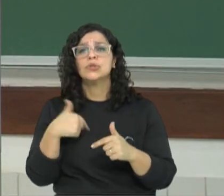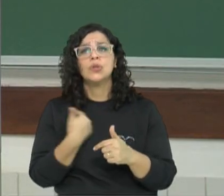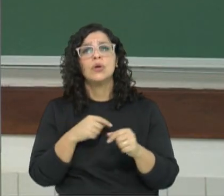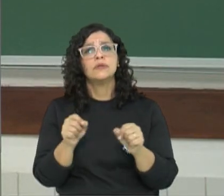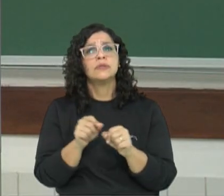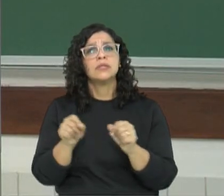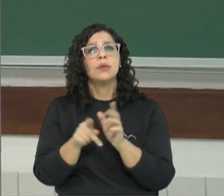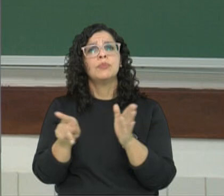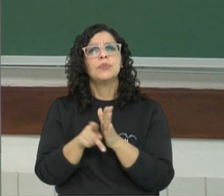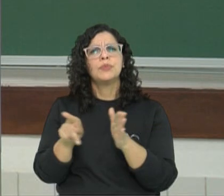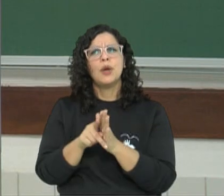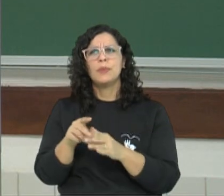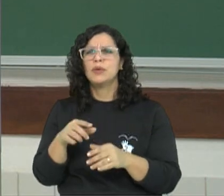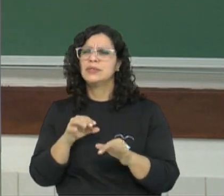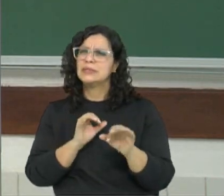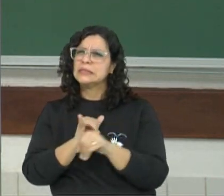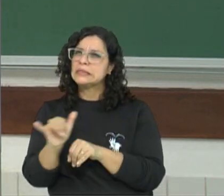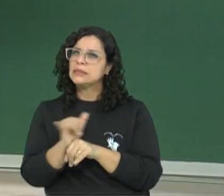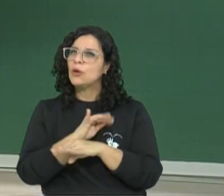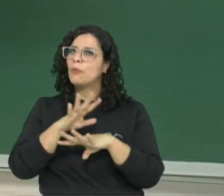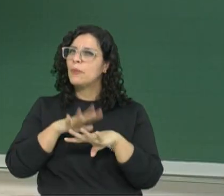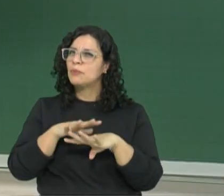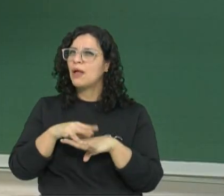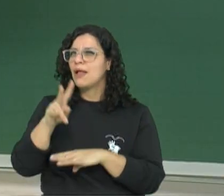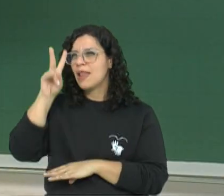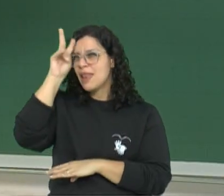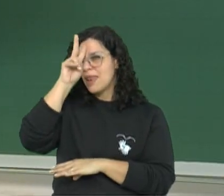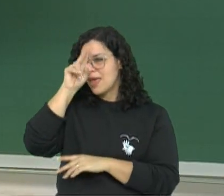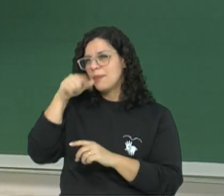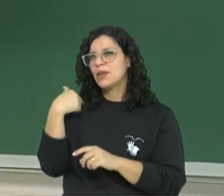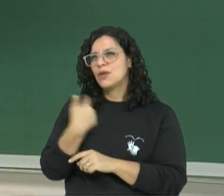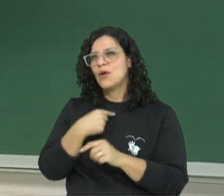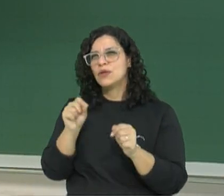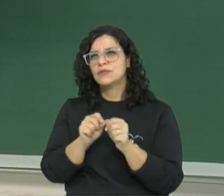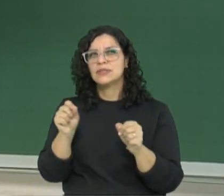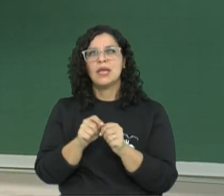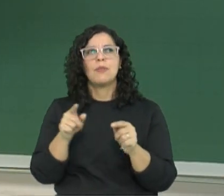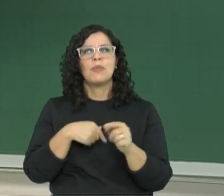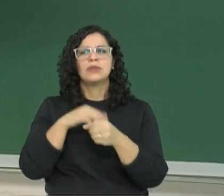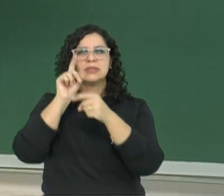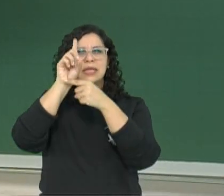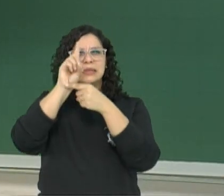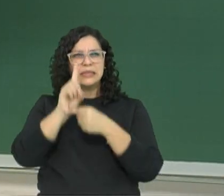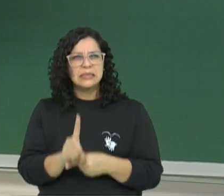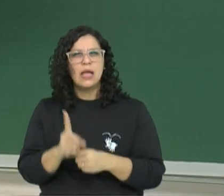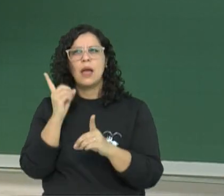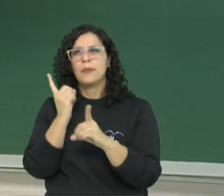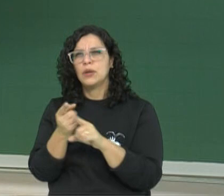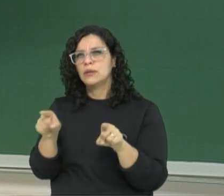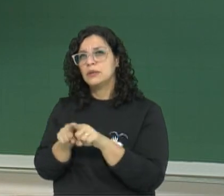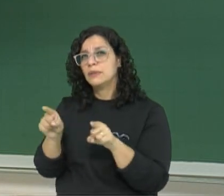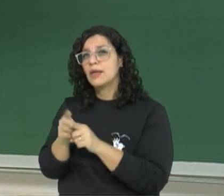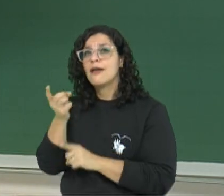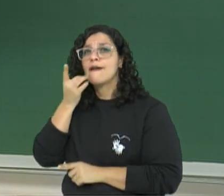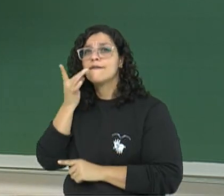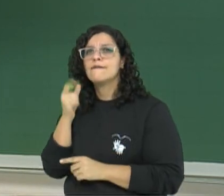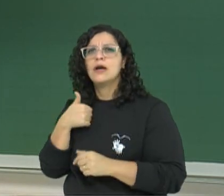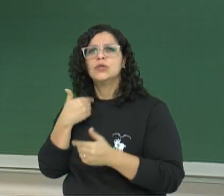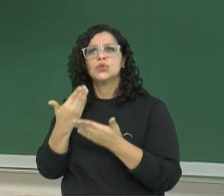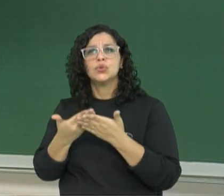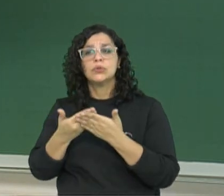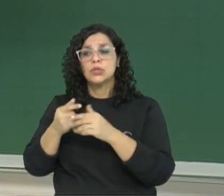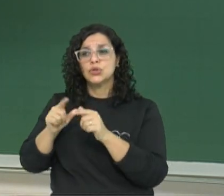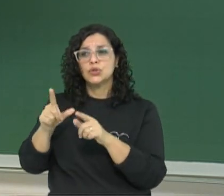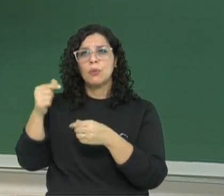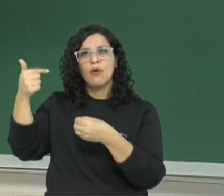fizemos aquela famosa chuchadinha, certo? Lembra daquela parte que a gente faz para dar densidade e tudo mais? Então, é muito mais fácil eu trabalhar com